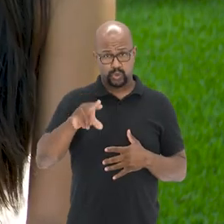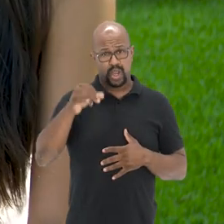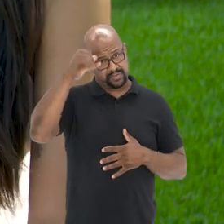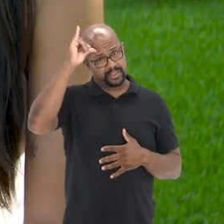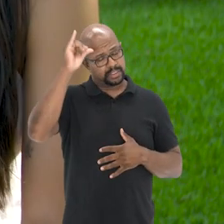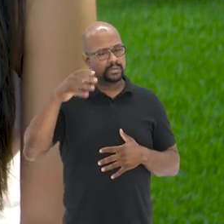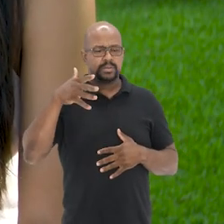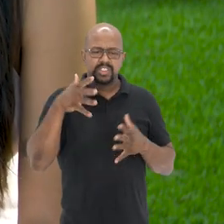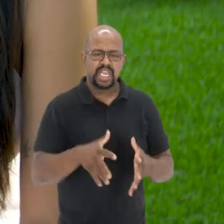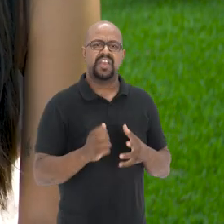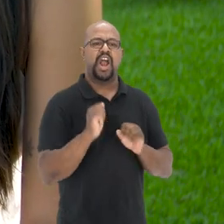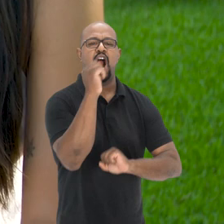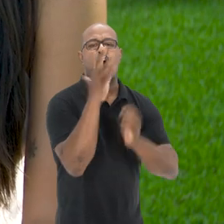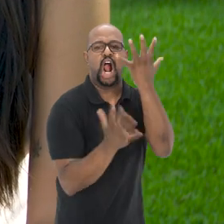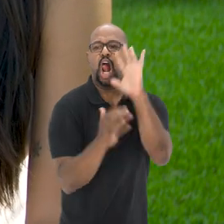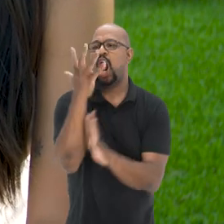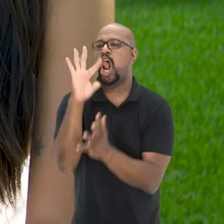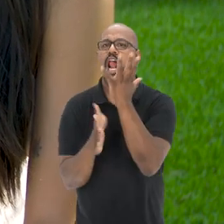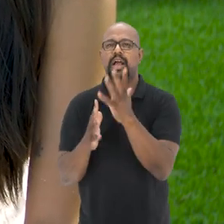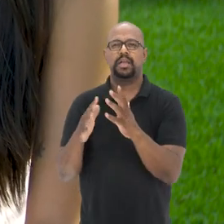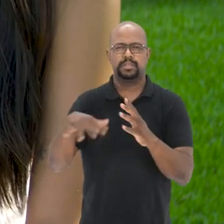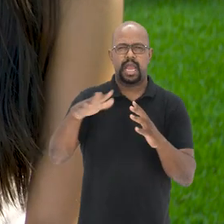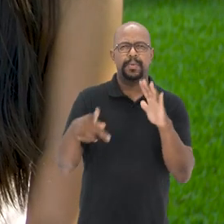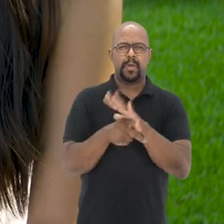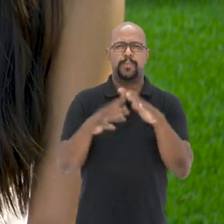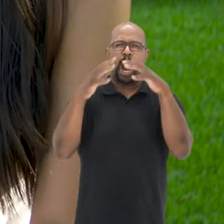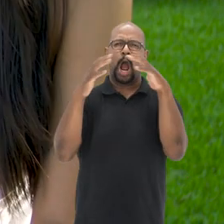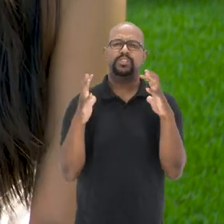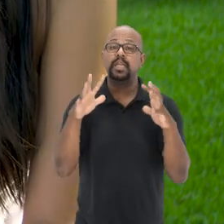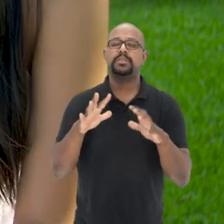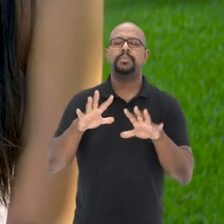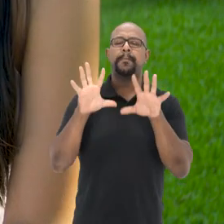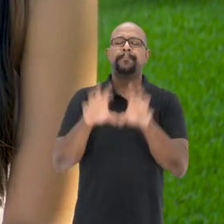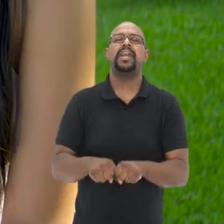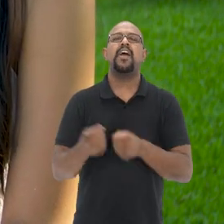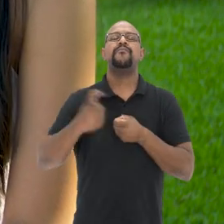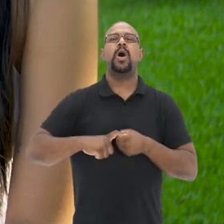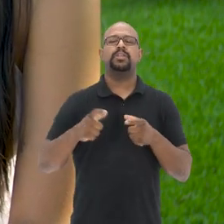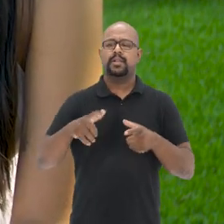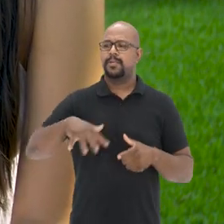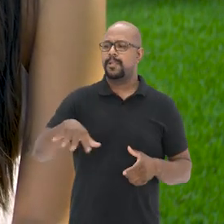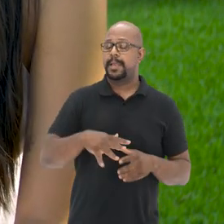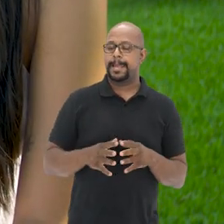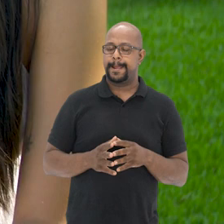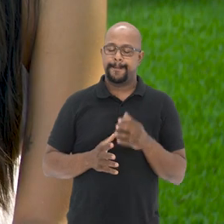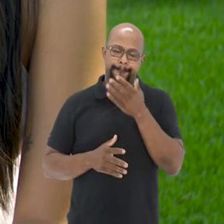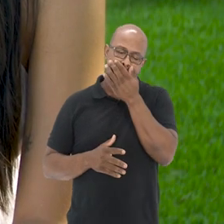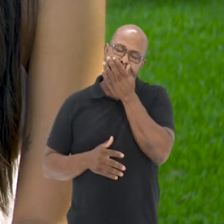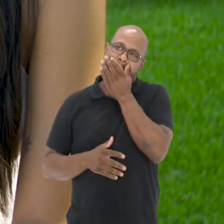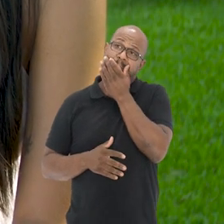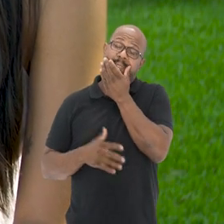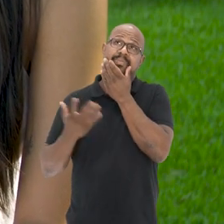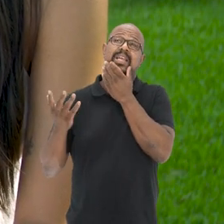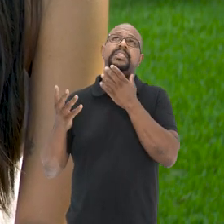fazendeiros chegam baleando e queimando as aldeias, sabe, assim, para retomar o lugar.